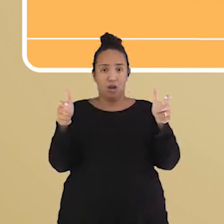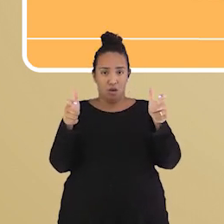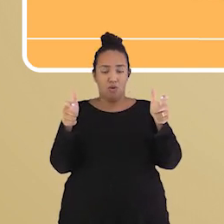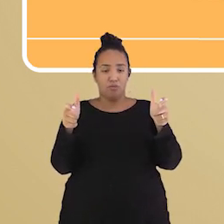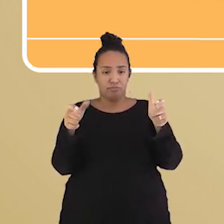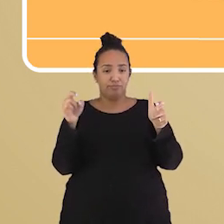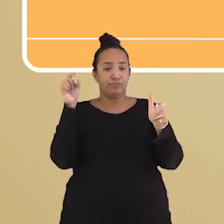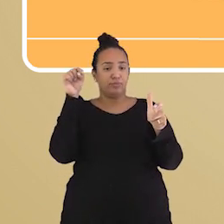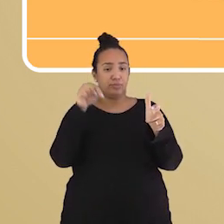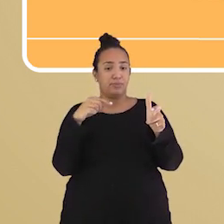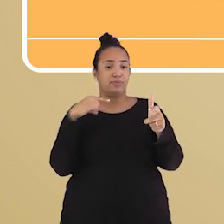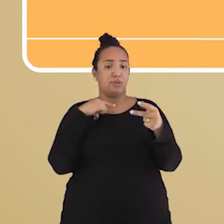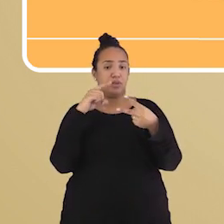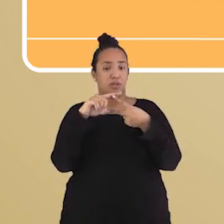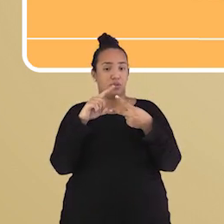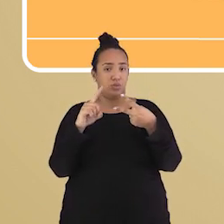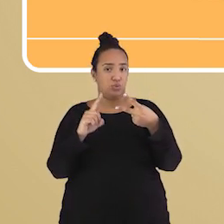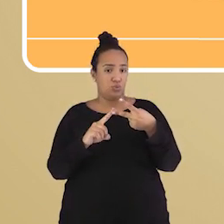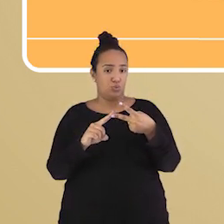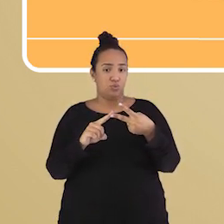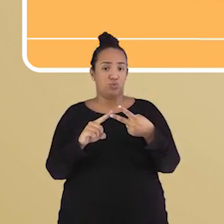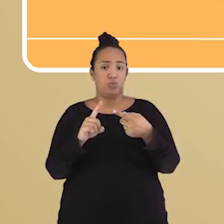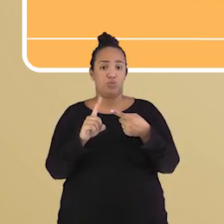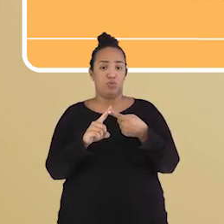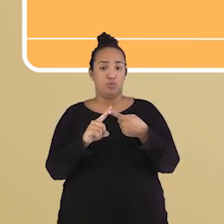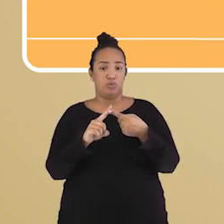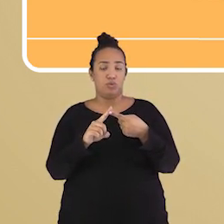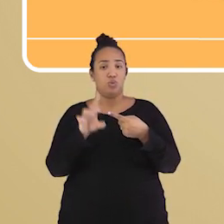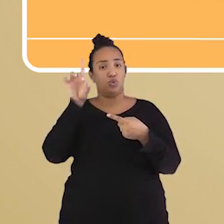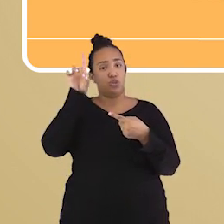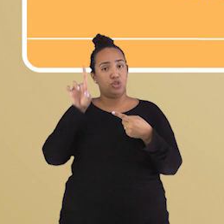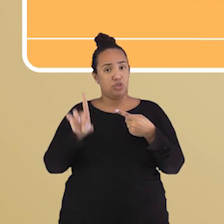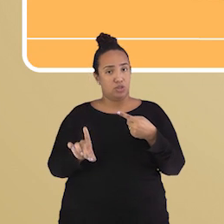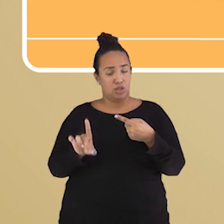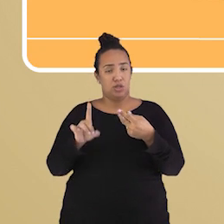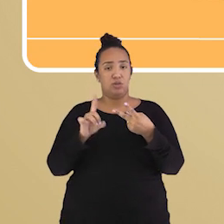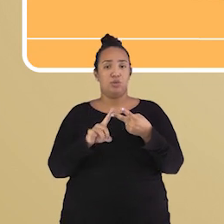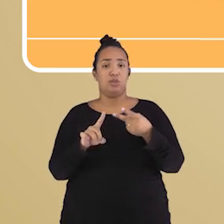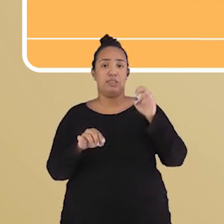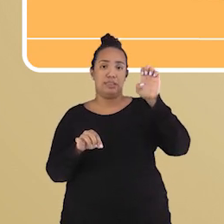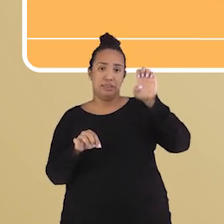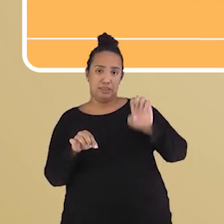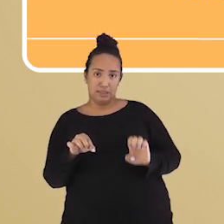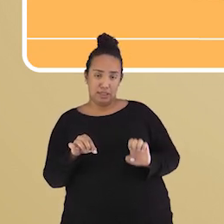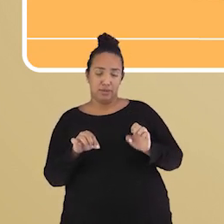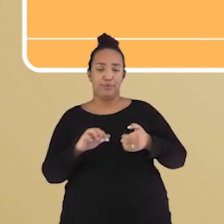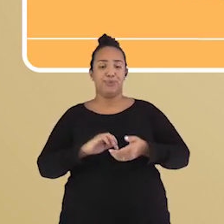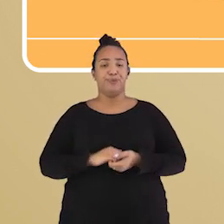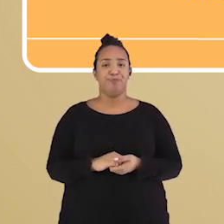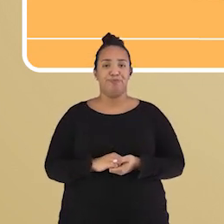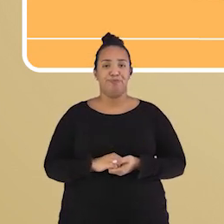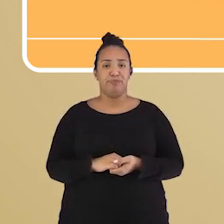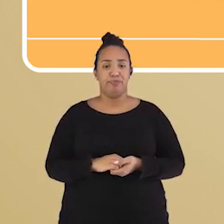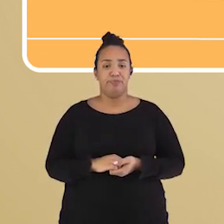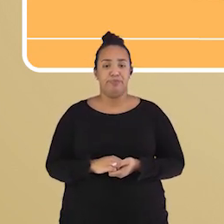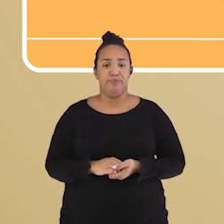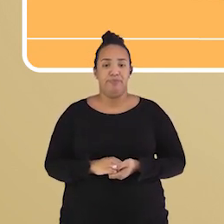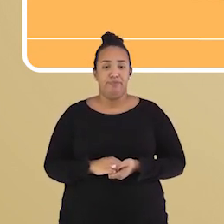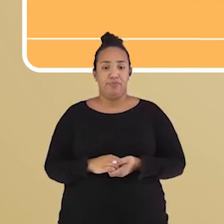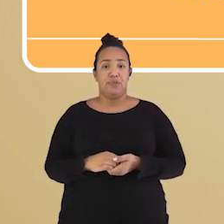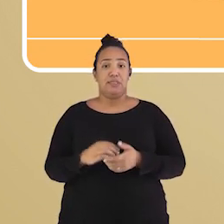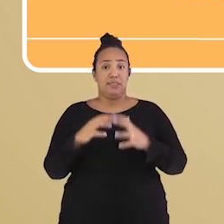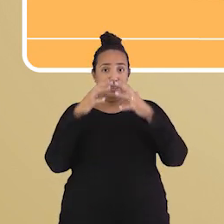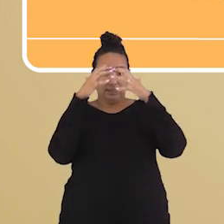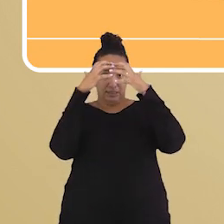está dividido em 2 partes, que são o hemisfério direito e o hemisfério esquerdo. Não confunda